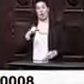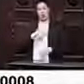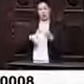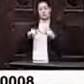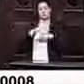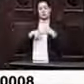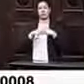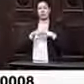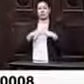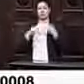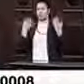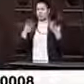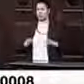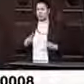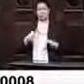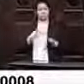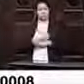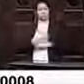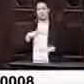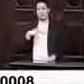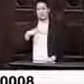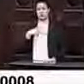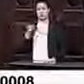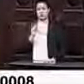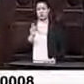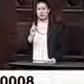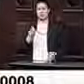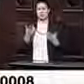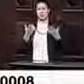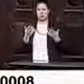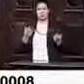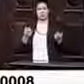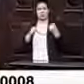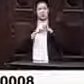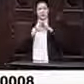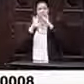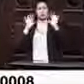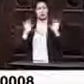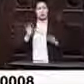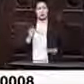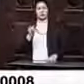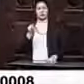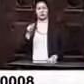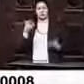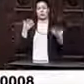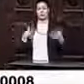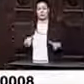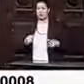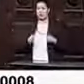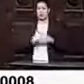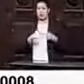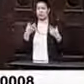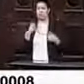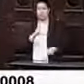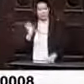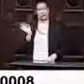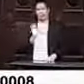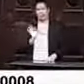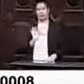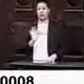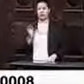não quis e não vai privatizar. Eu quero deixar muito claro que ele não quis e não vai